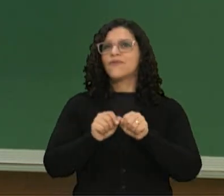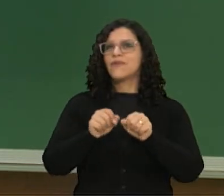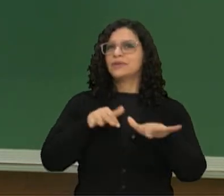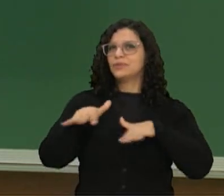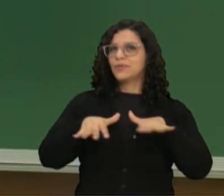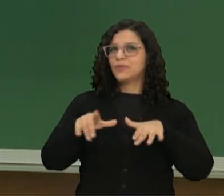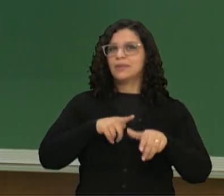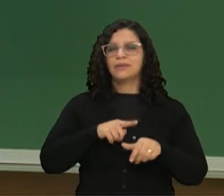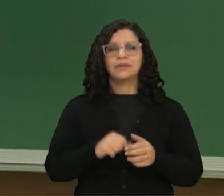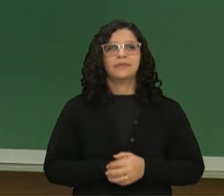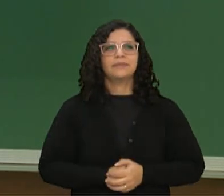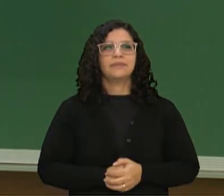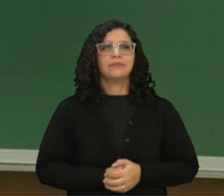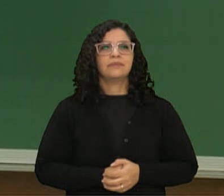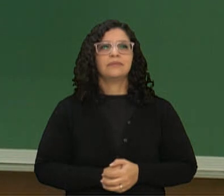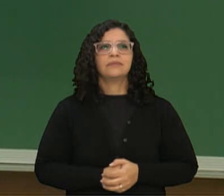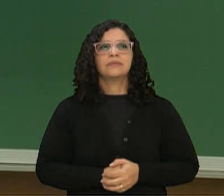atividade.